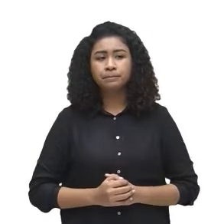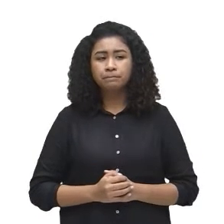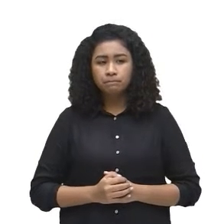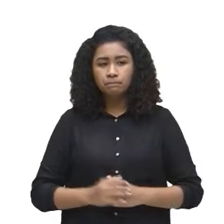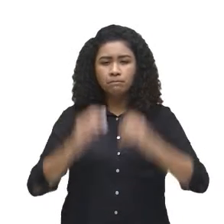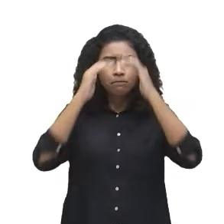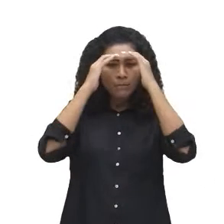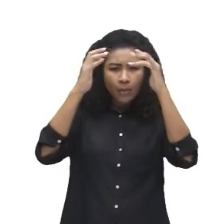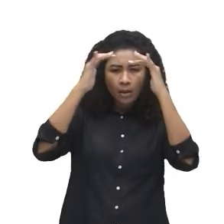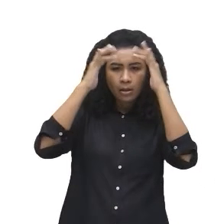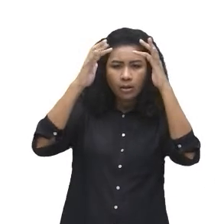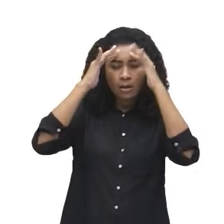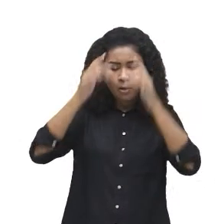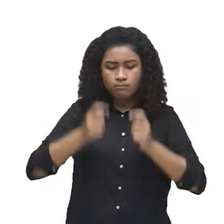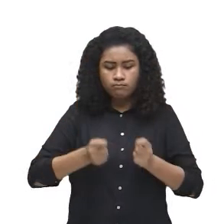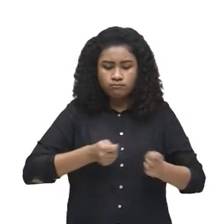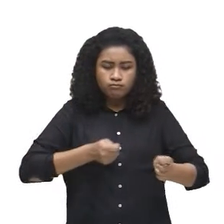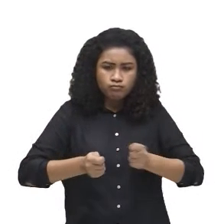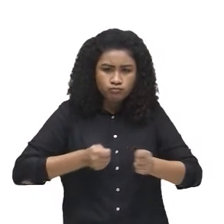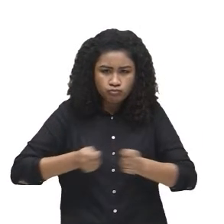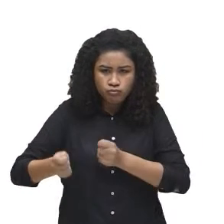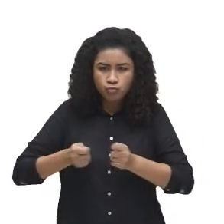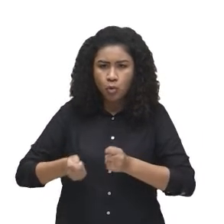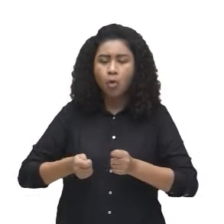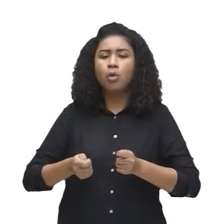autoconfiança, autocontrole,